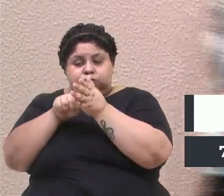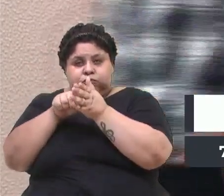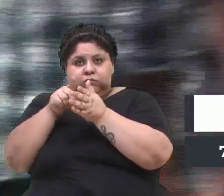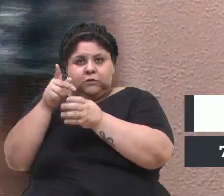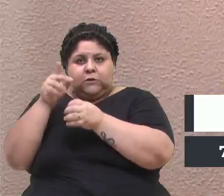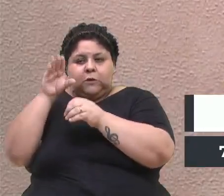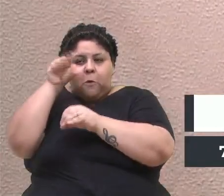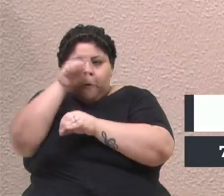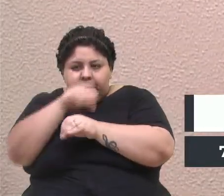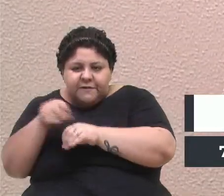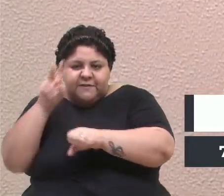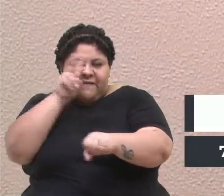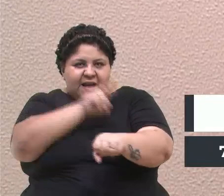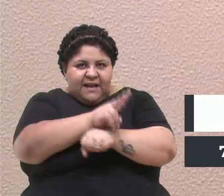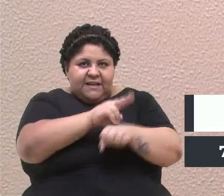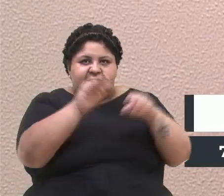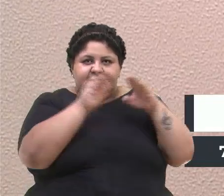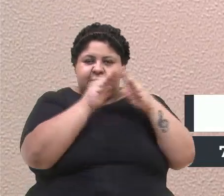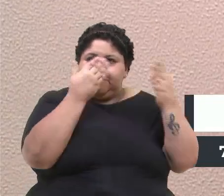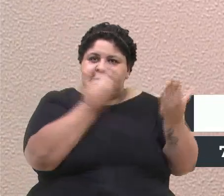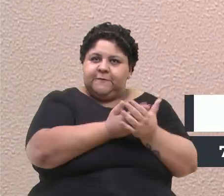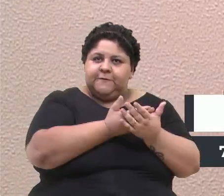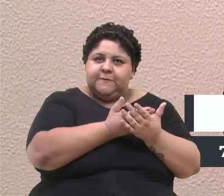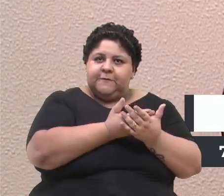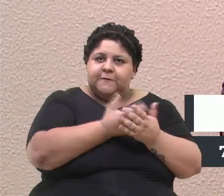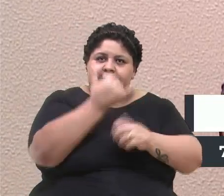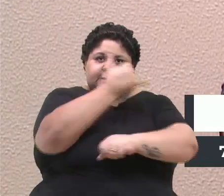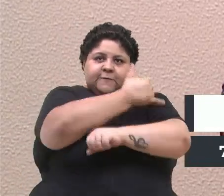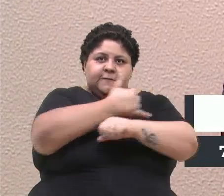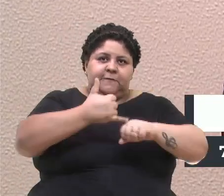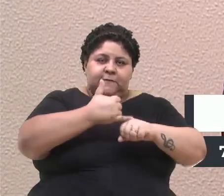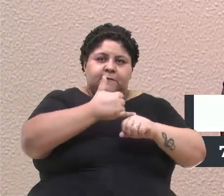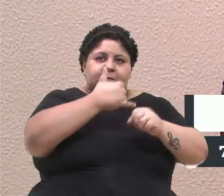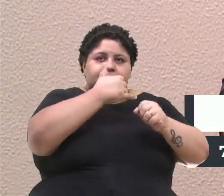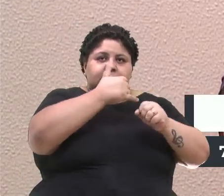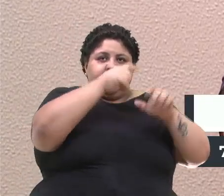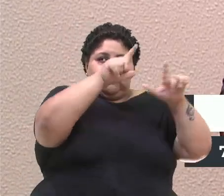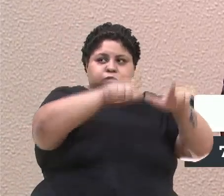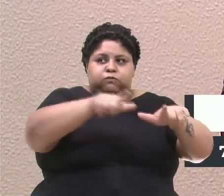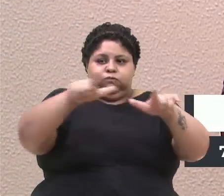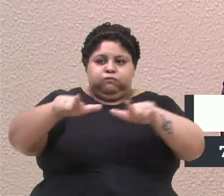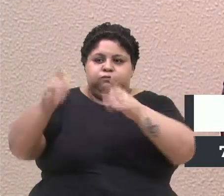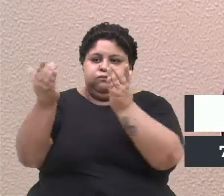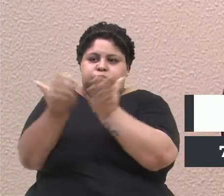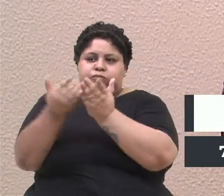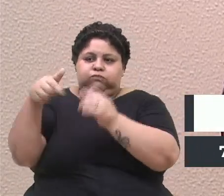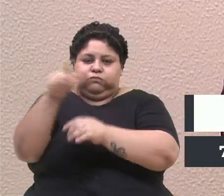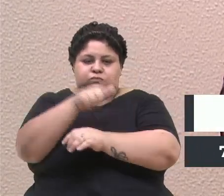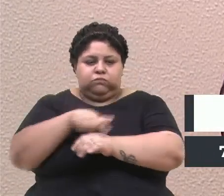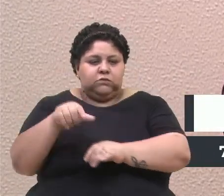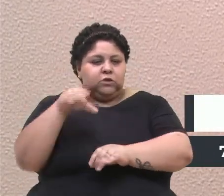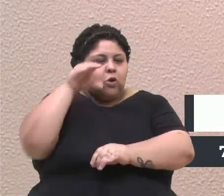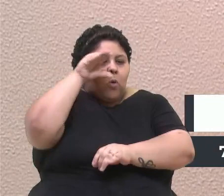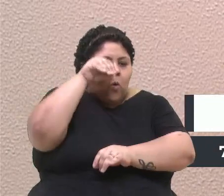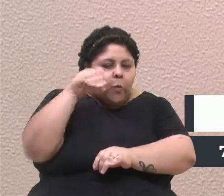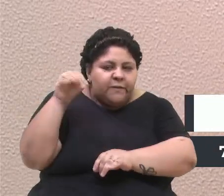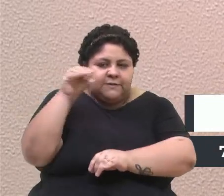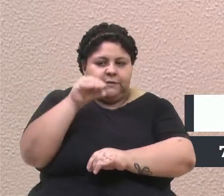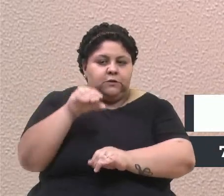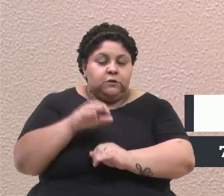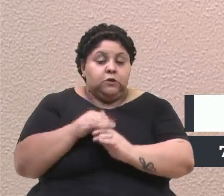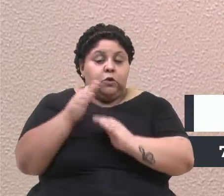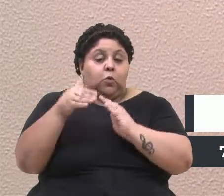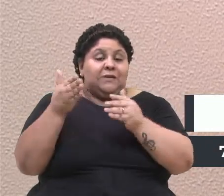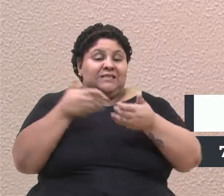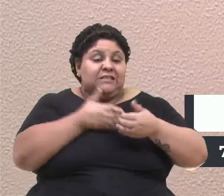escolares, vereador Ues, e passei em diversas salas de aula para a gente verificar. E quando a gente acompanha